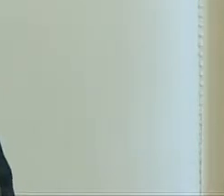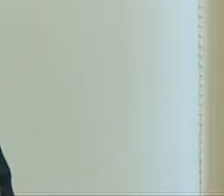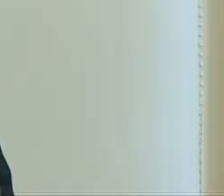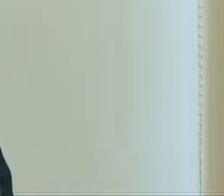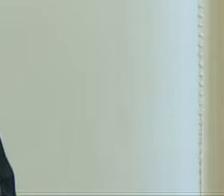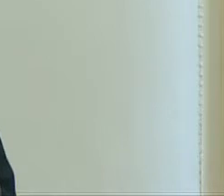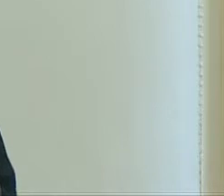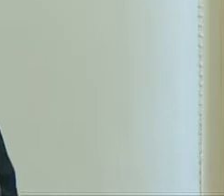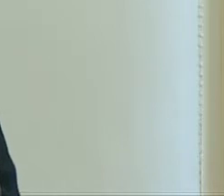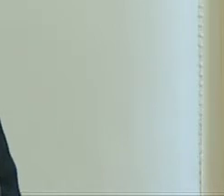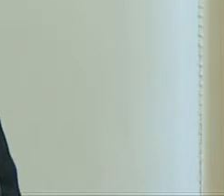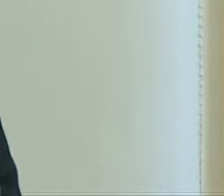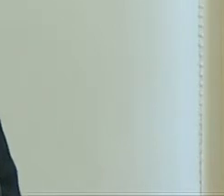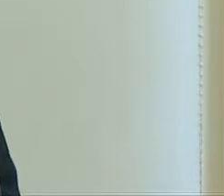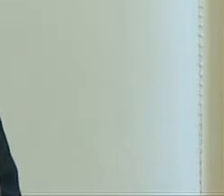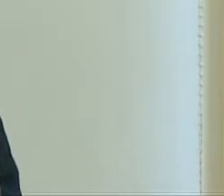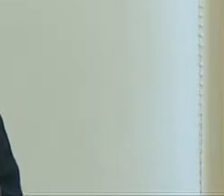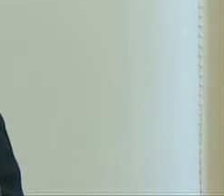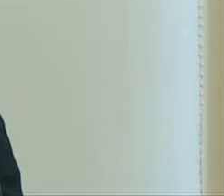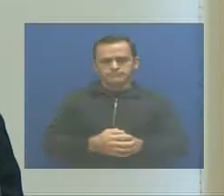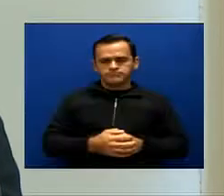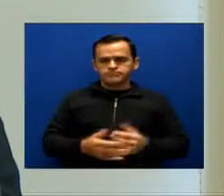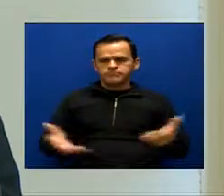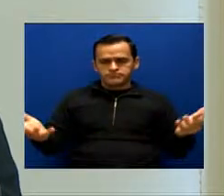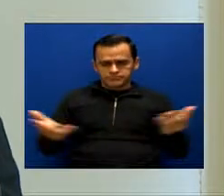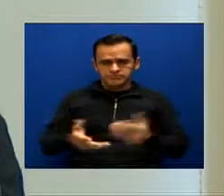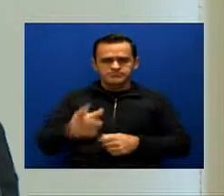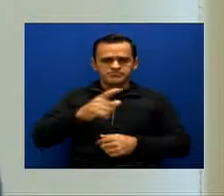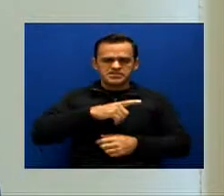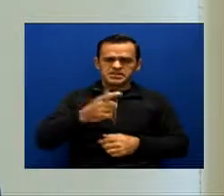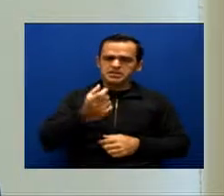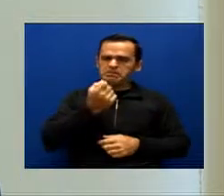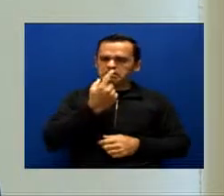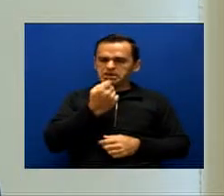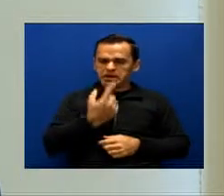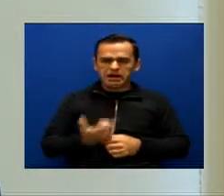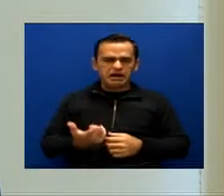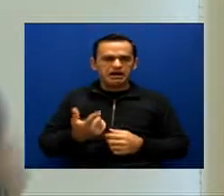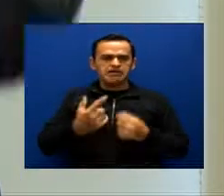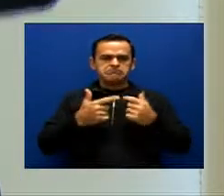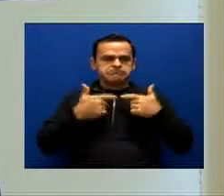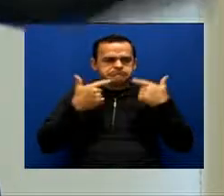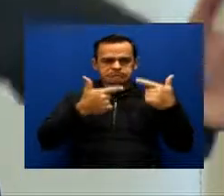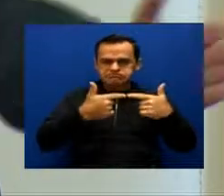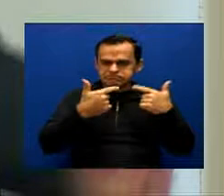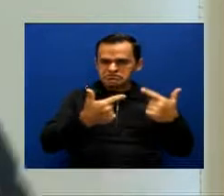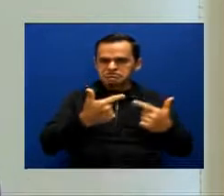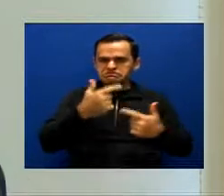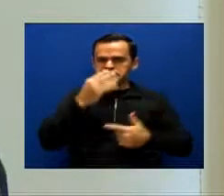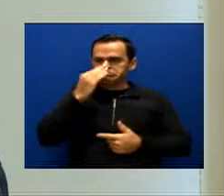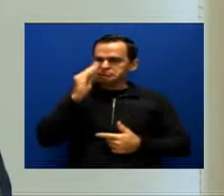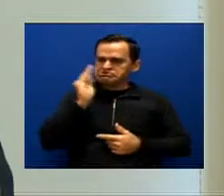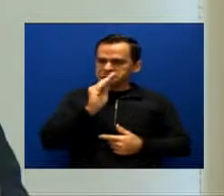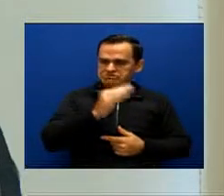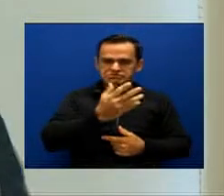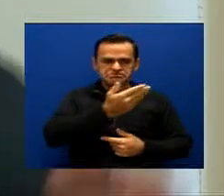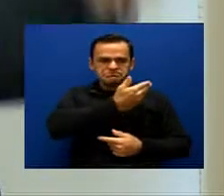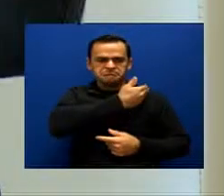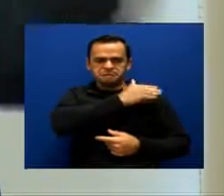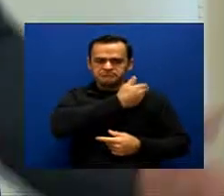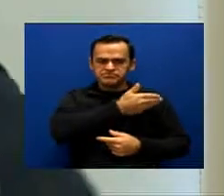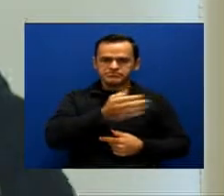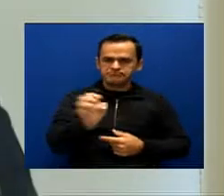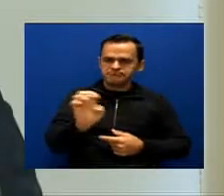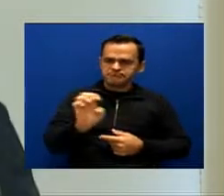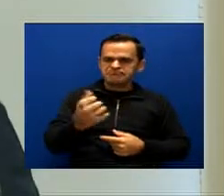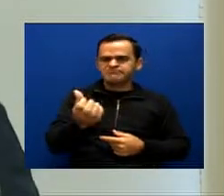crescemos escutando, e somos educados escutando piadinha de mau gosto, na questão LGBT, na questão de gênero, na